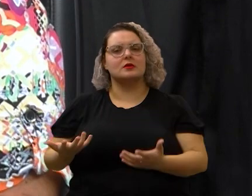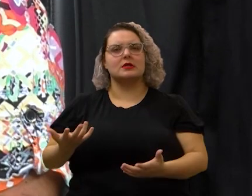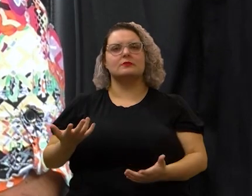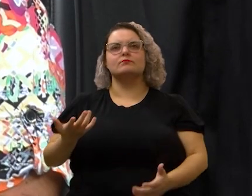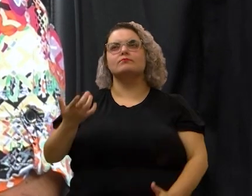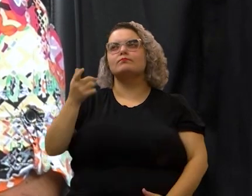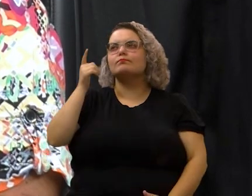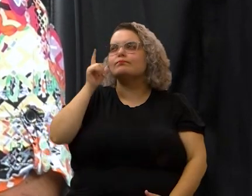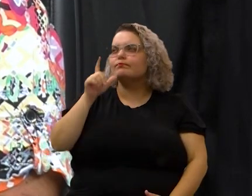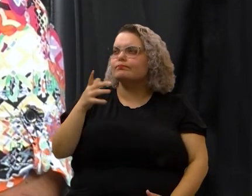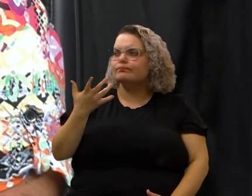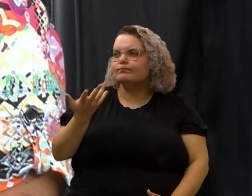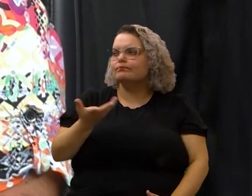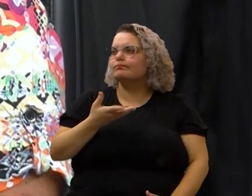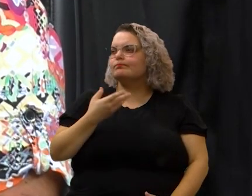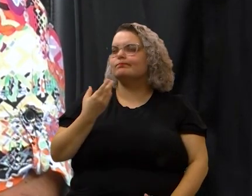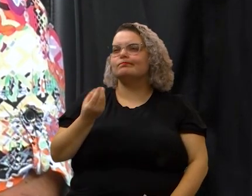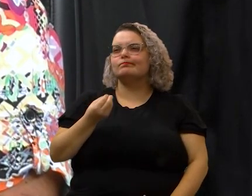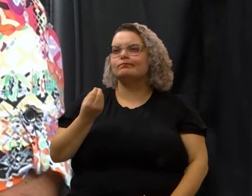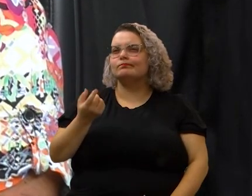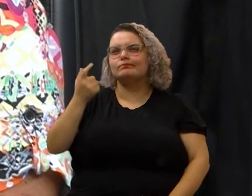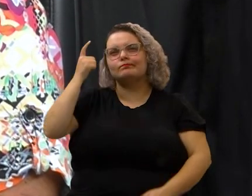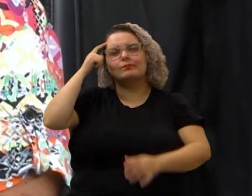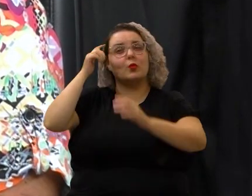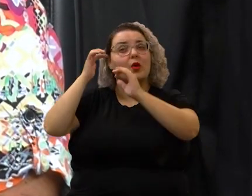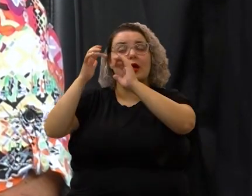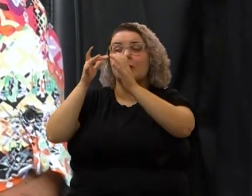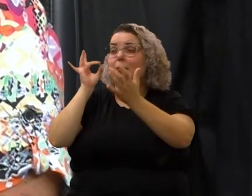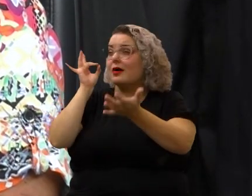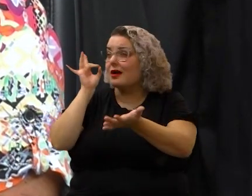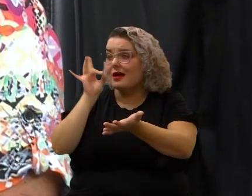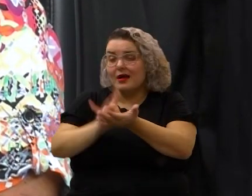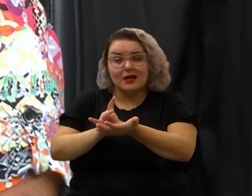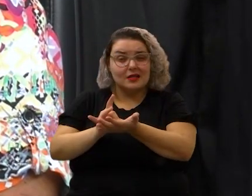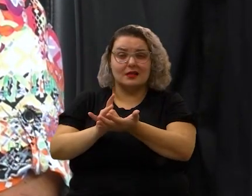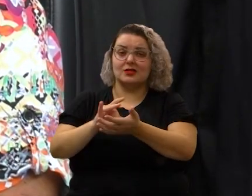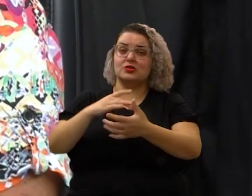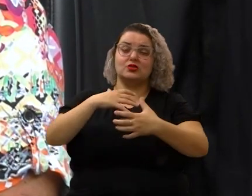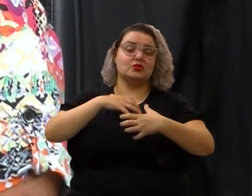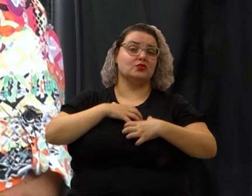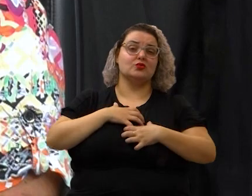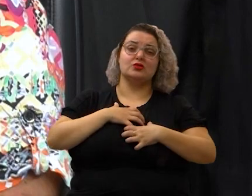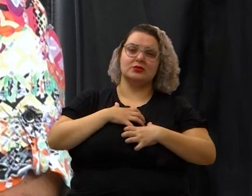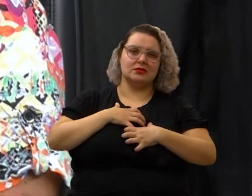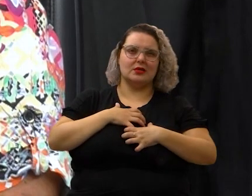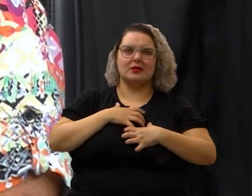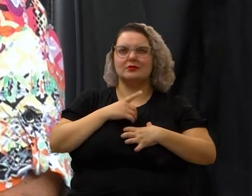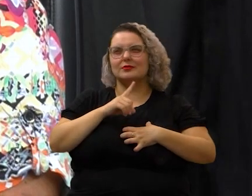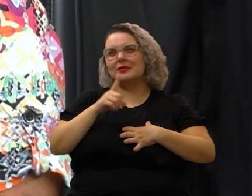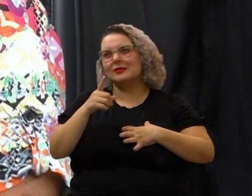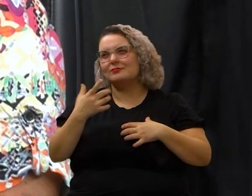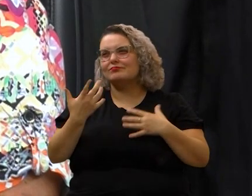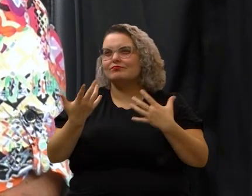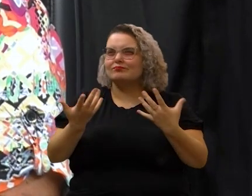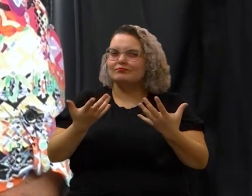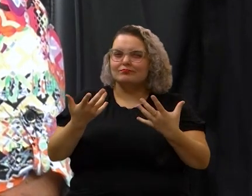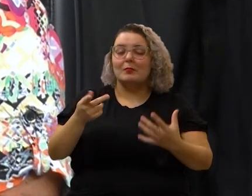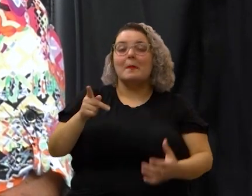refletir, eh, refletir sobre a realidade de uma forma não